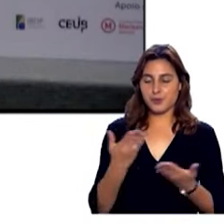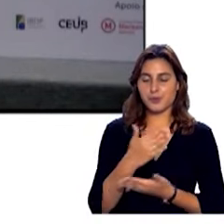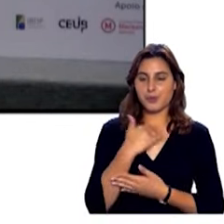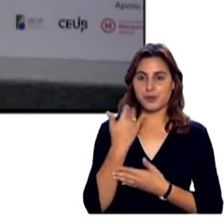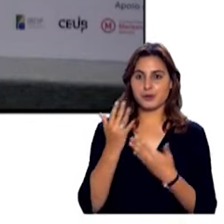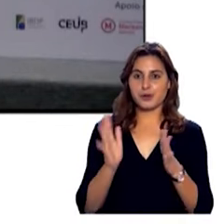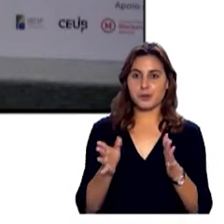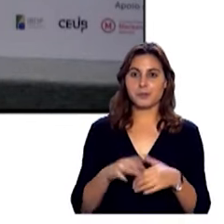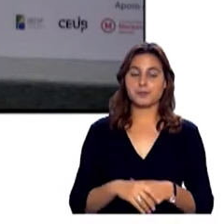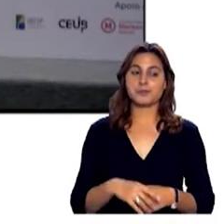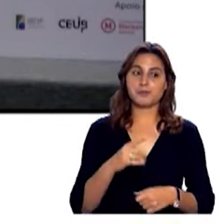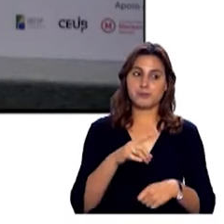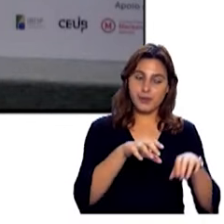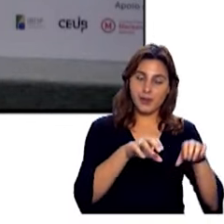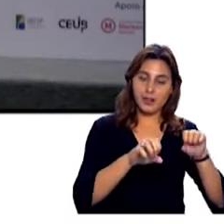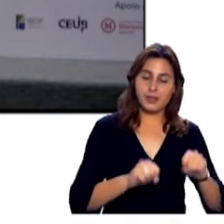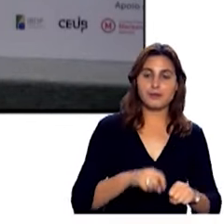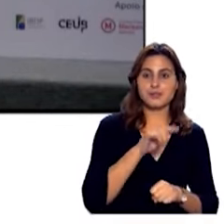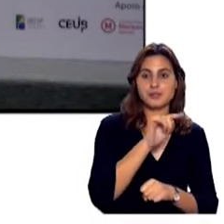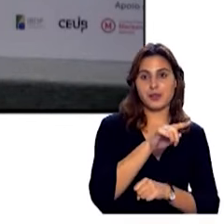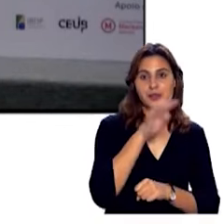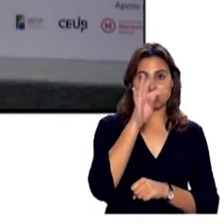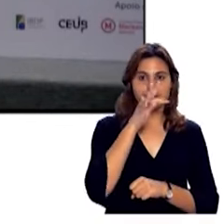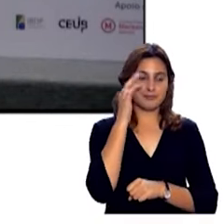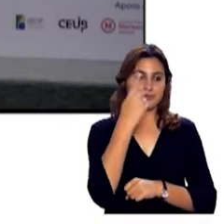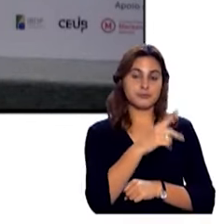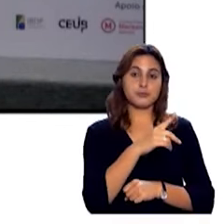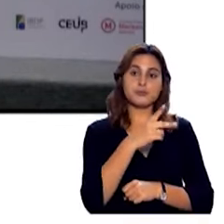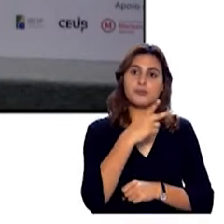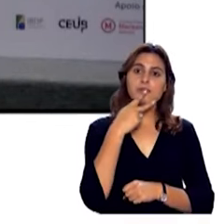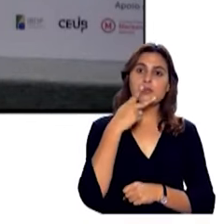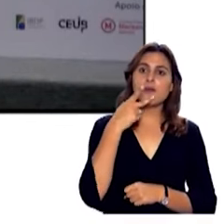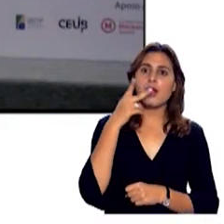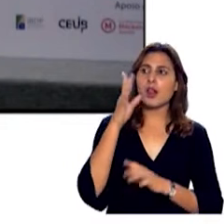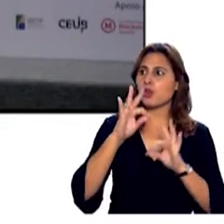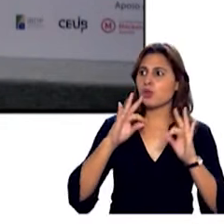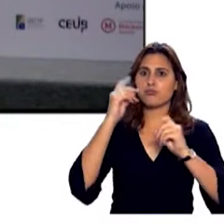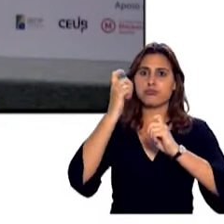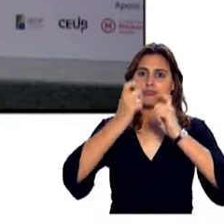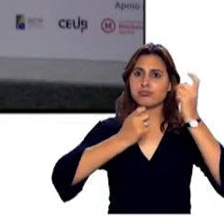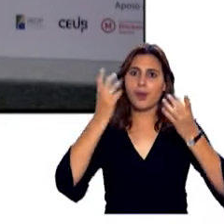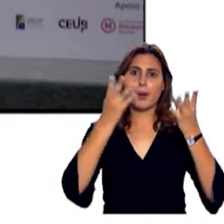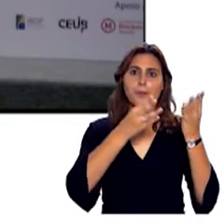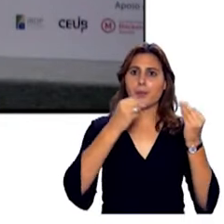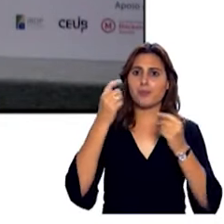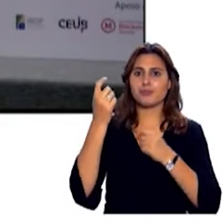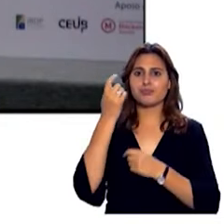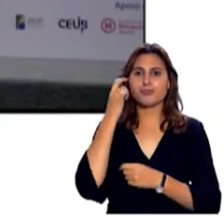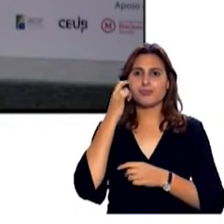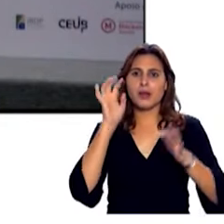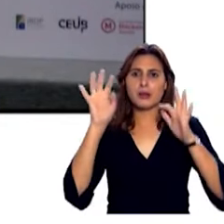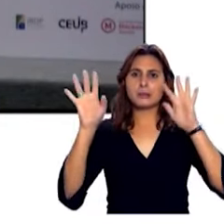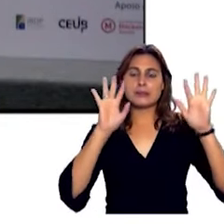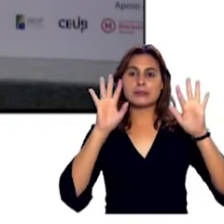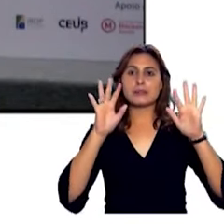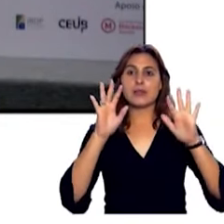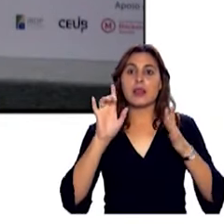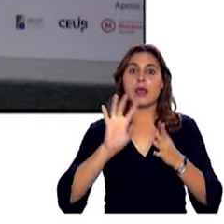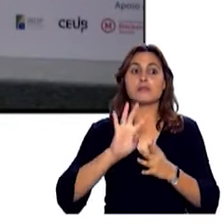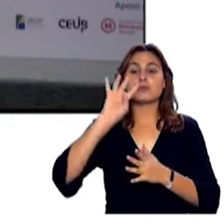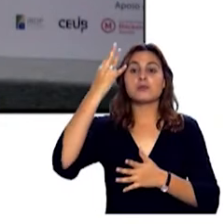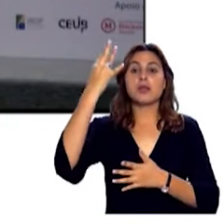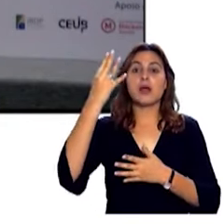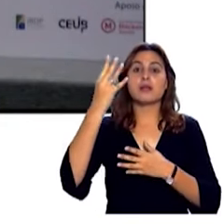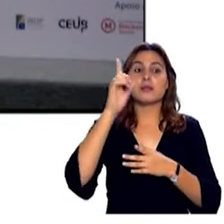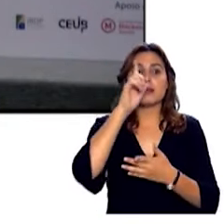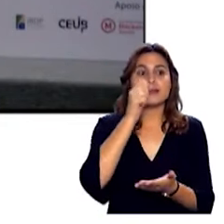dizer o seguinte todo mundo tá muito preocupado em pensar a previsibilidade da solução da decisão